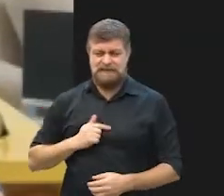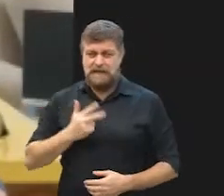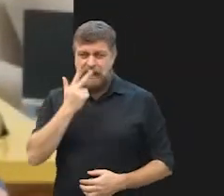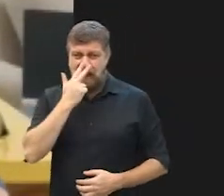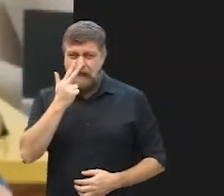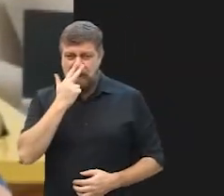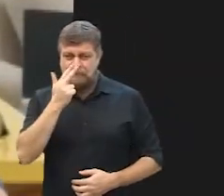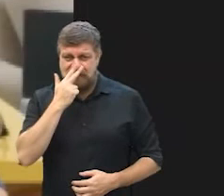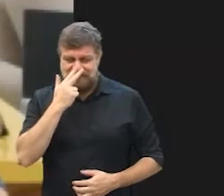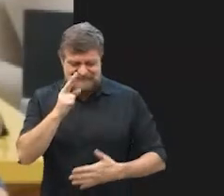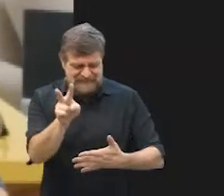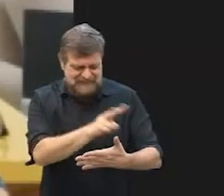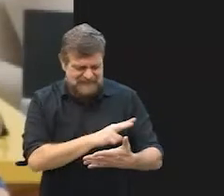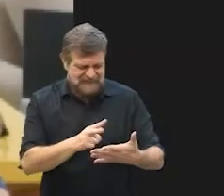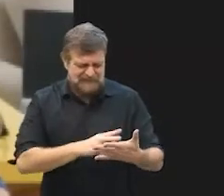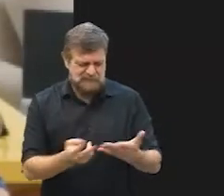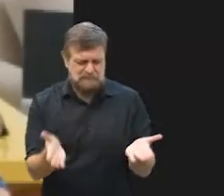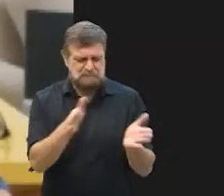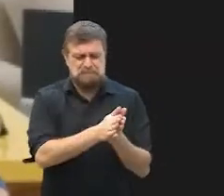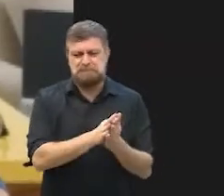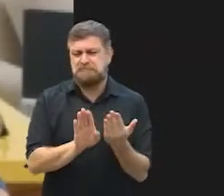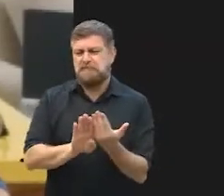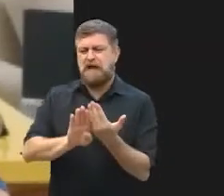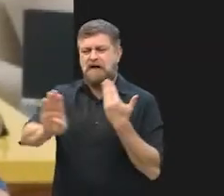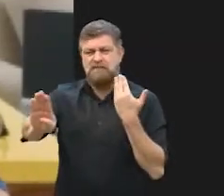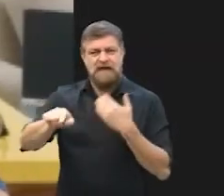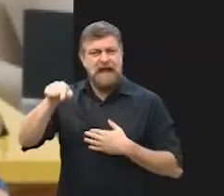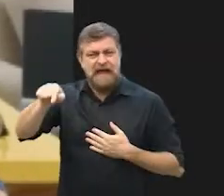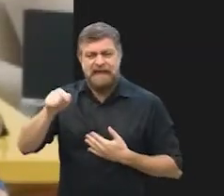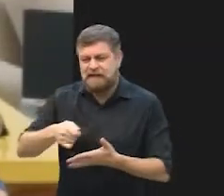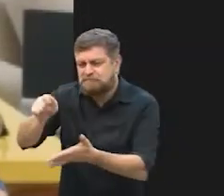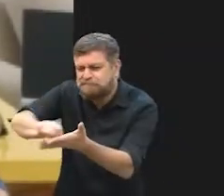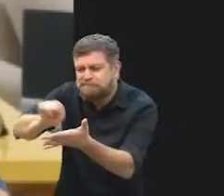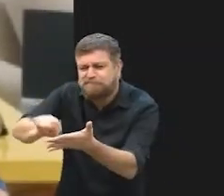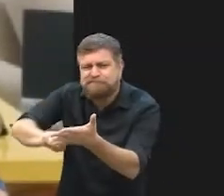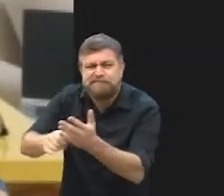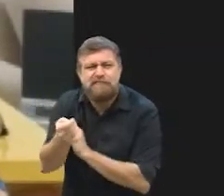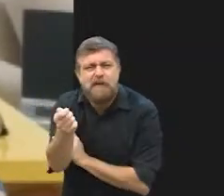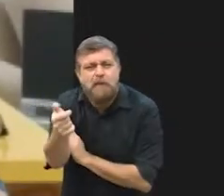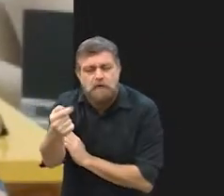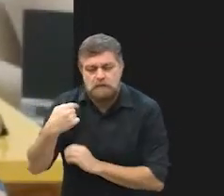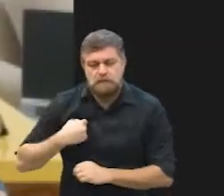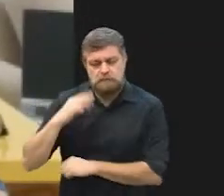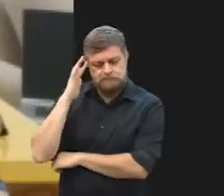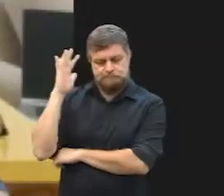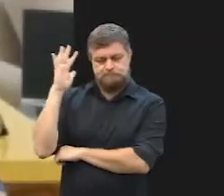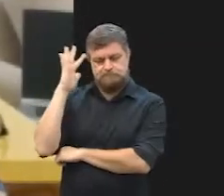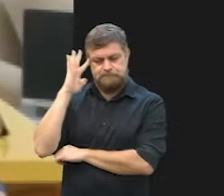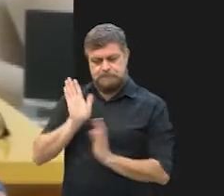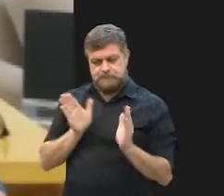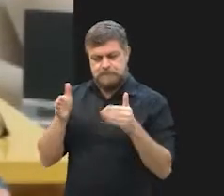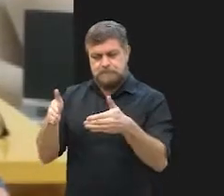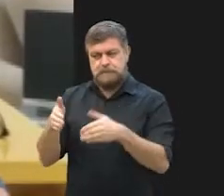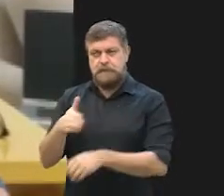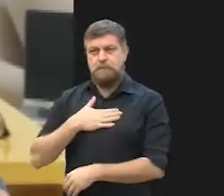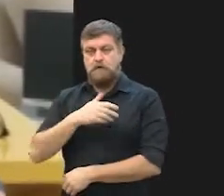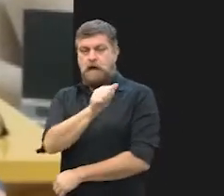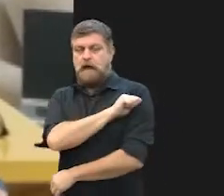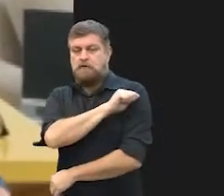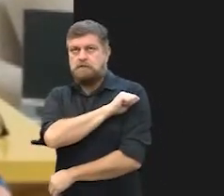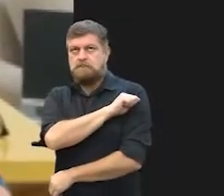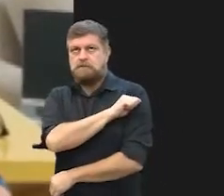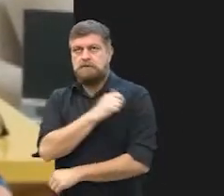afastados desse processo de leitura e de escrita também. Então, pensando neles, eu decidi desenvolver esse